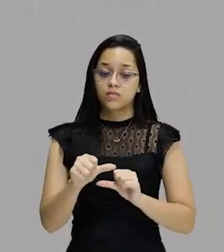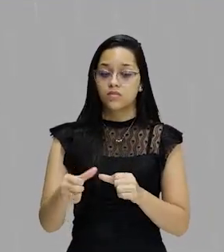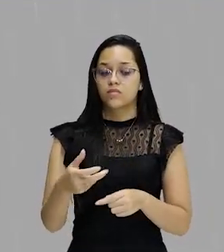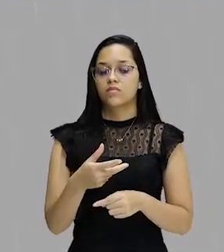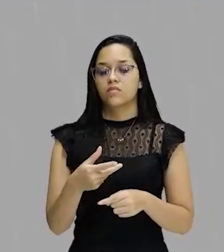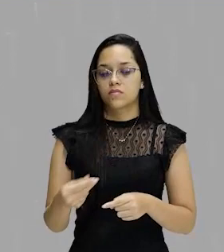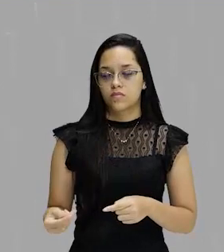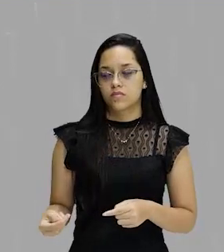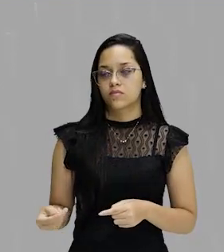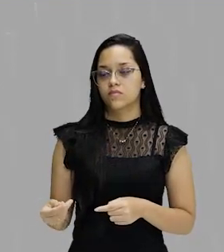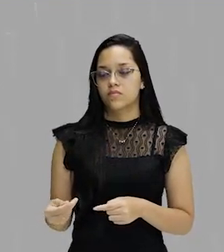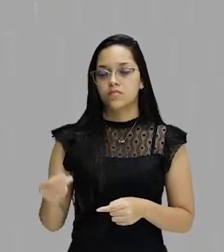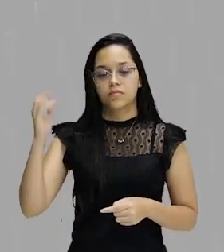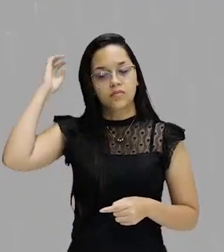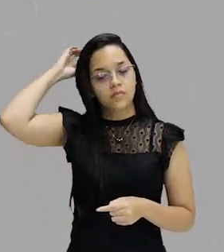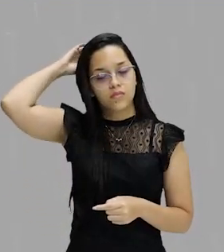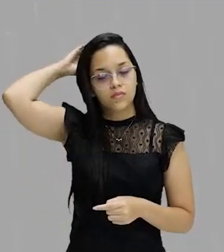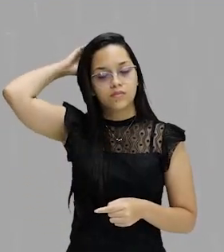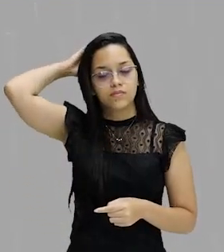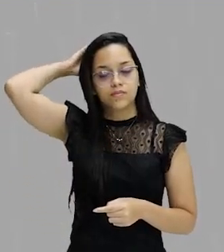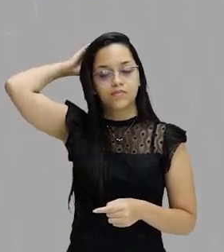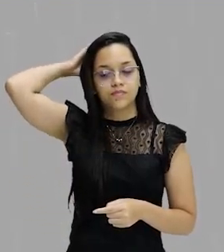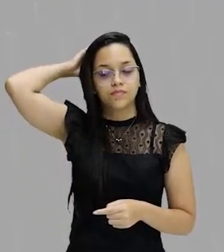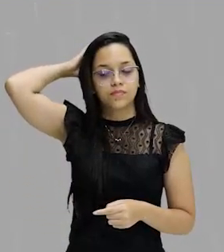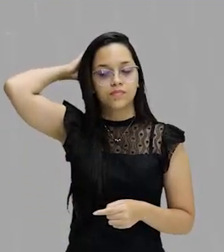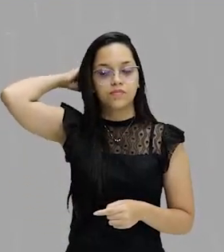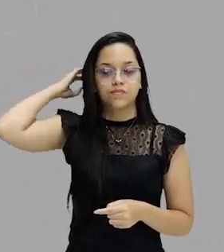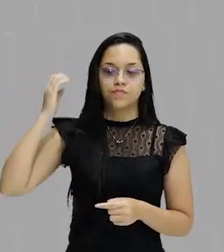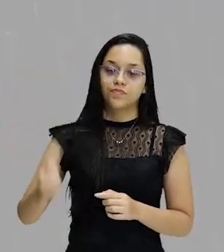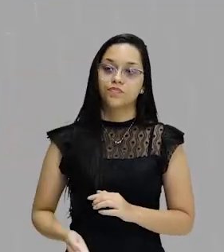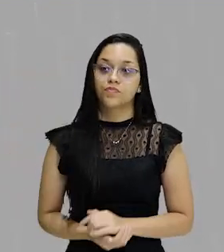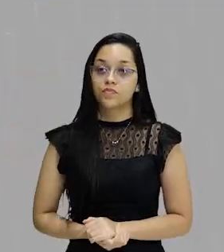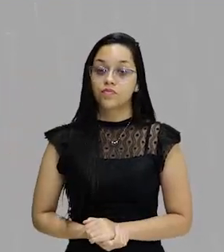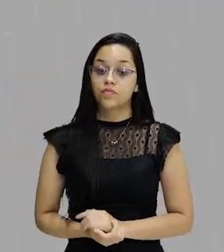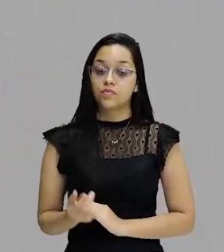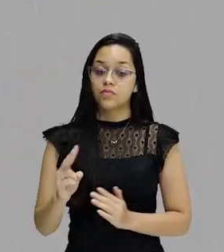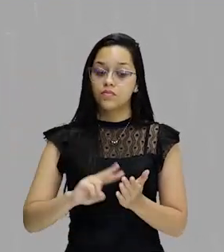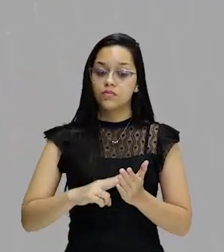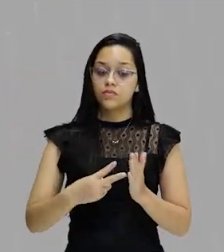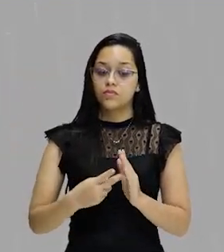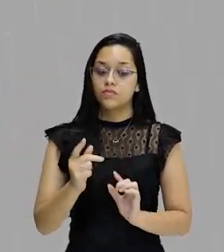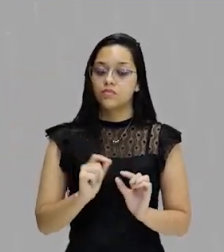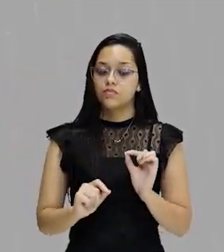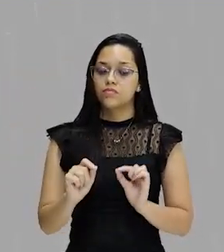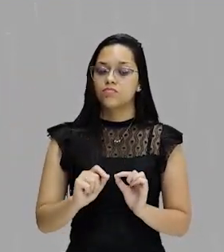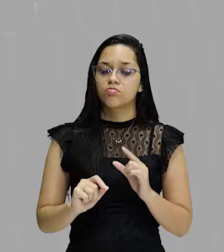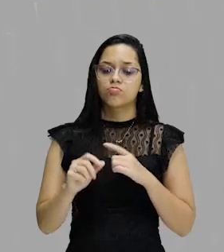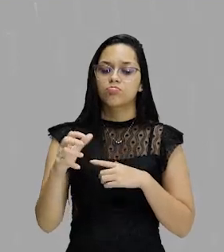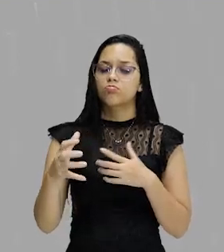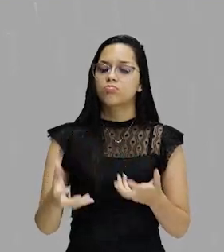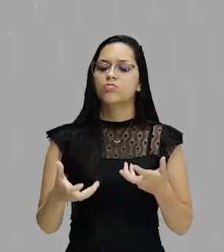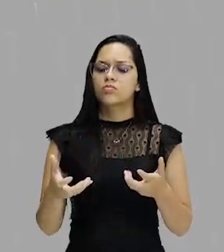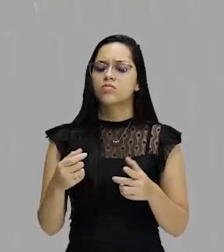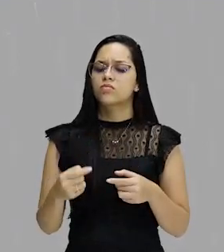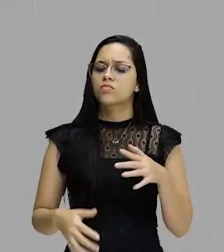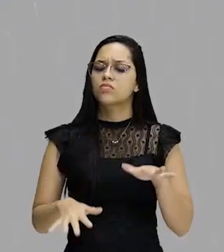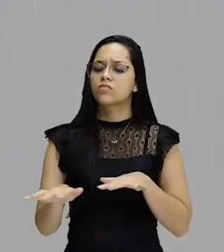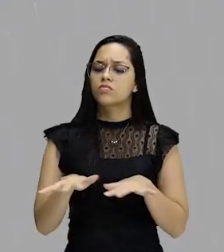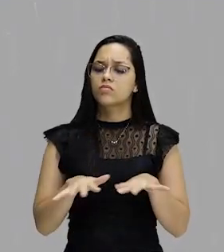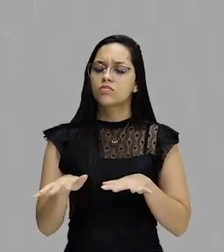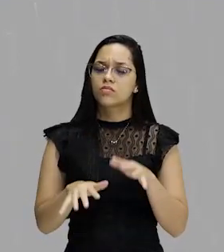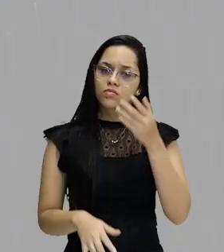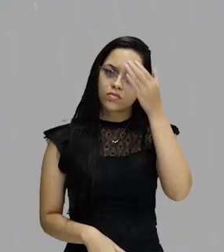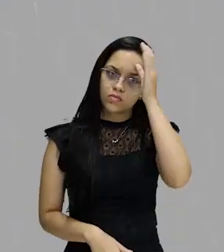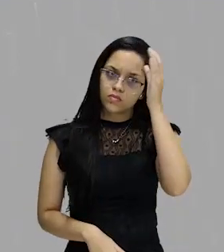conquista. Né? Um clima efervescente de mudanças e conquista. Ou seja, o que, que se busca nesse movimento? Uma cultura